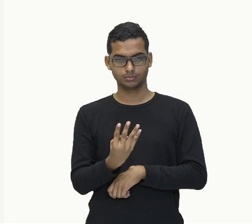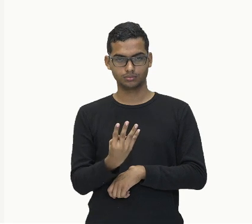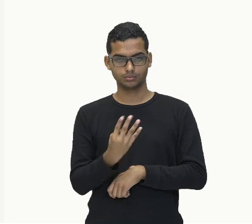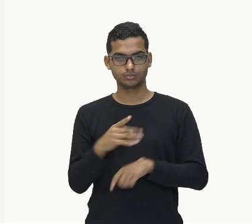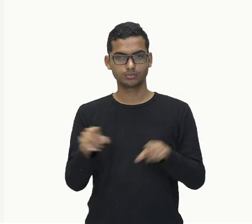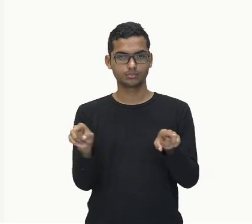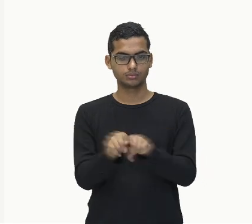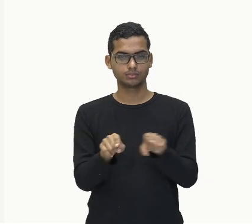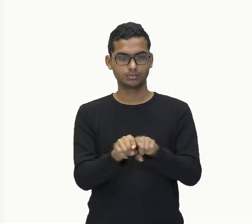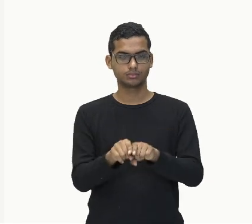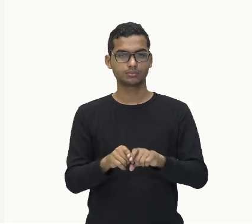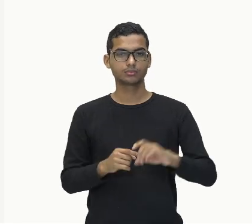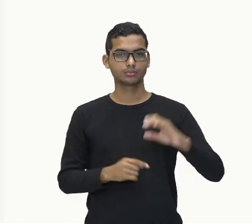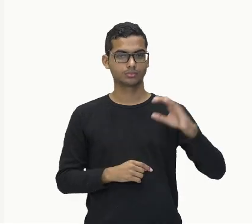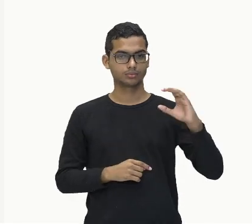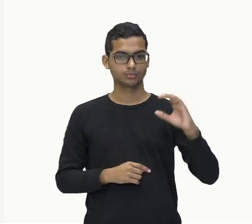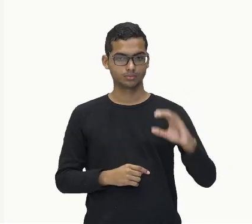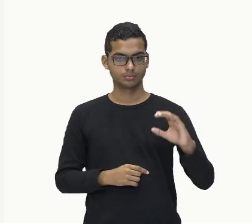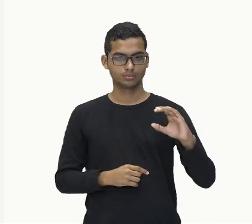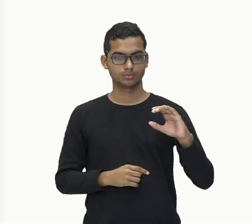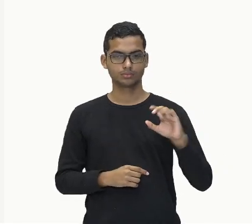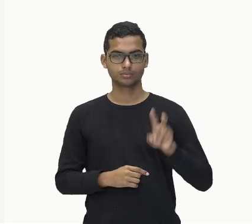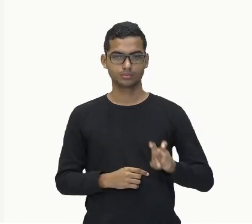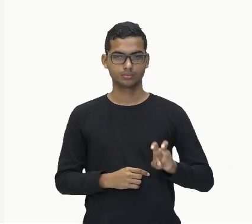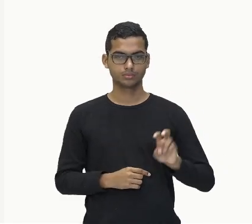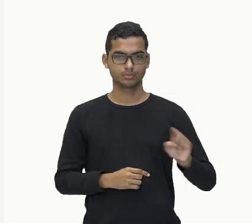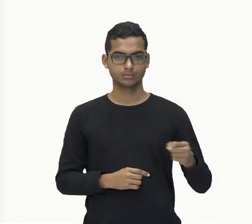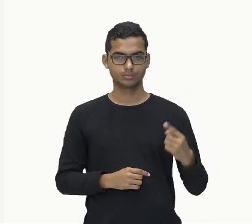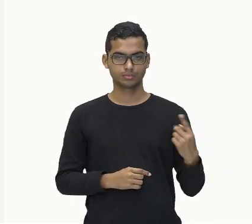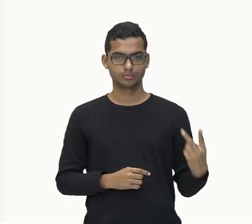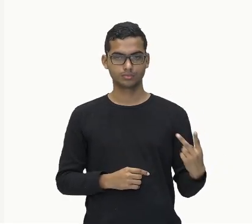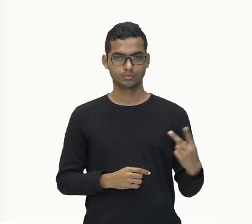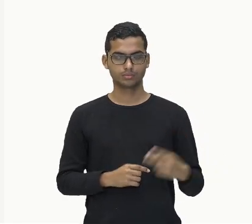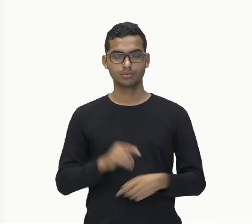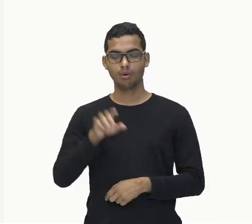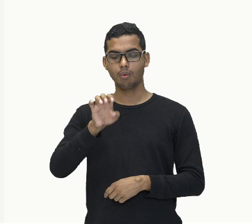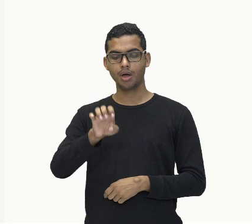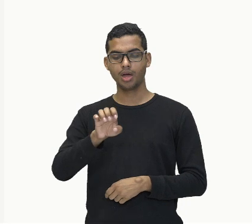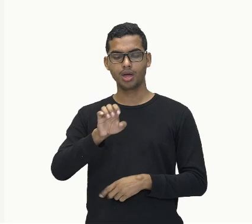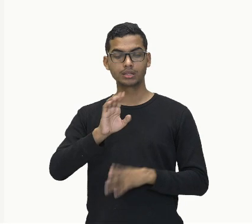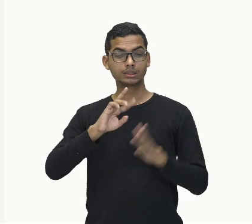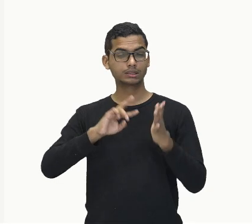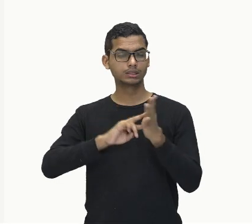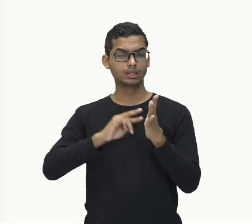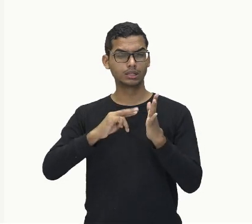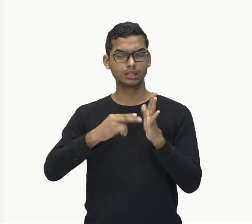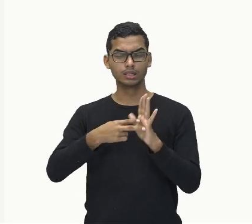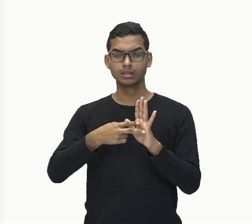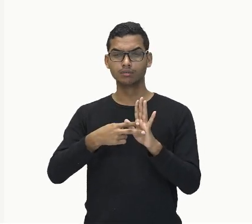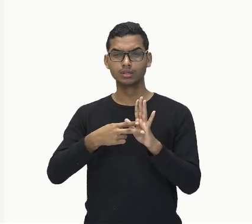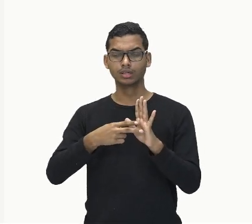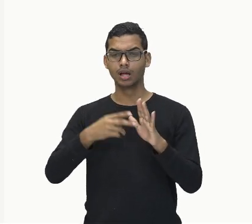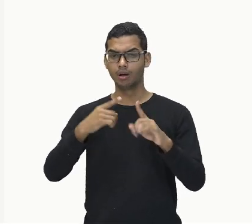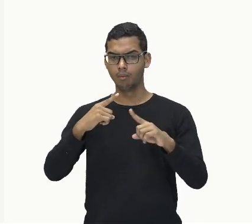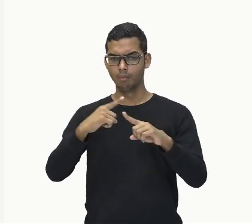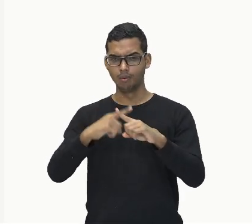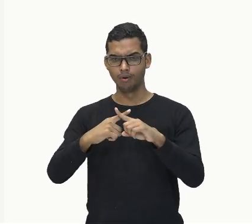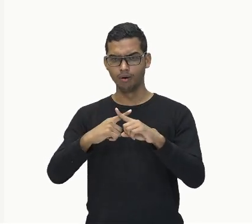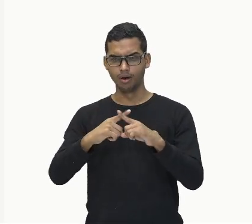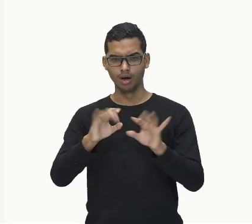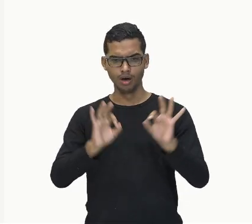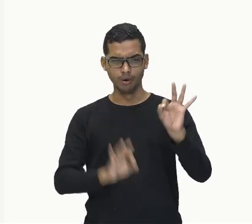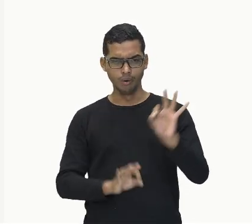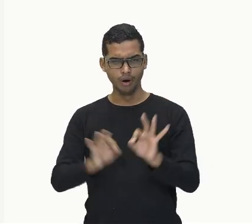tomados 2 a 2. Esse I aqui significa uma multiplicação. Então, a gente vai multiplicar as duas combinações. A